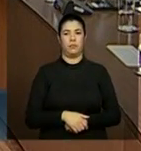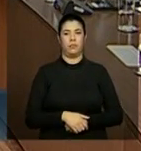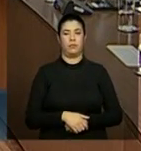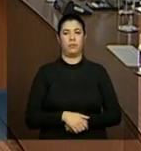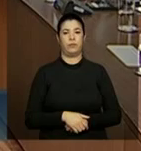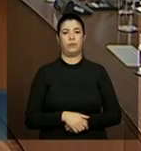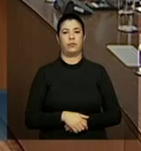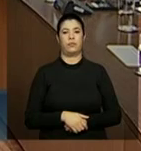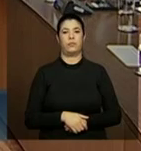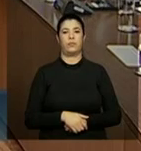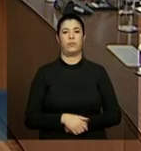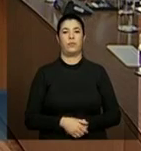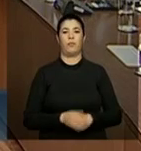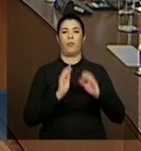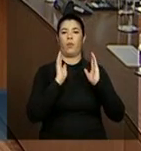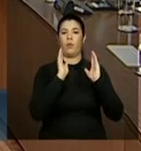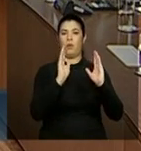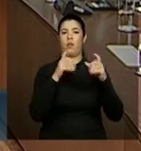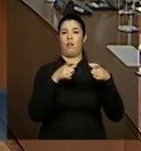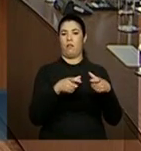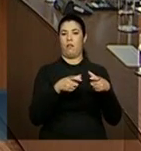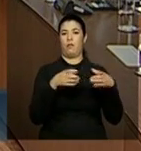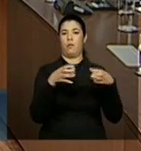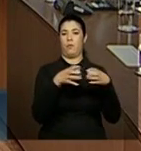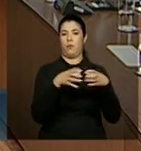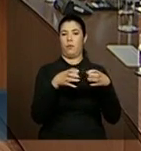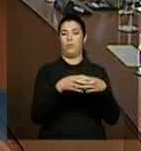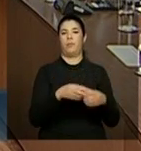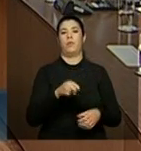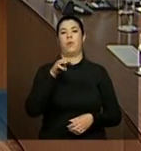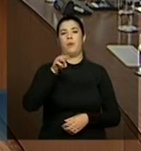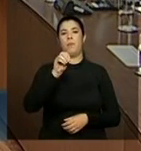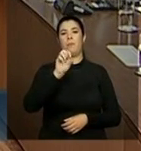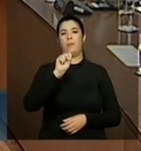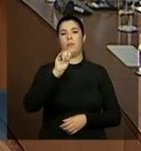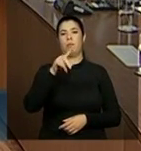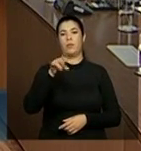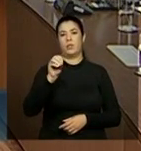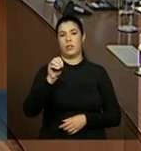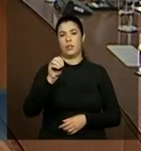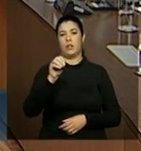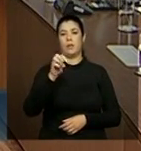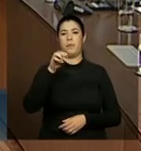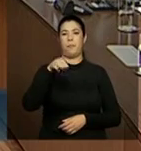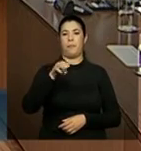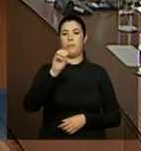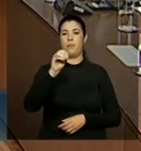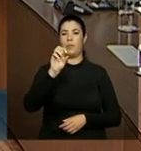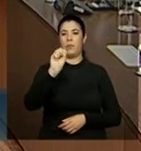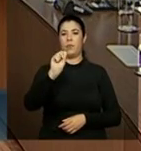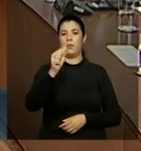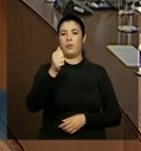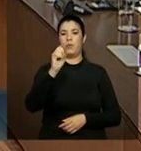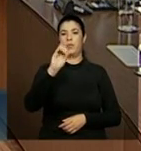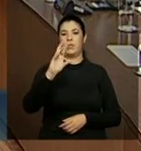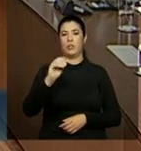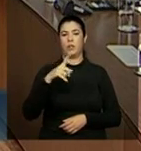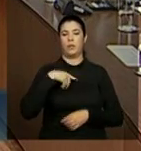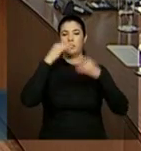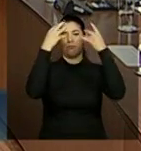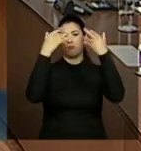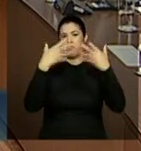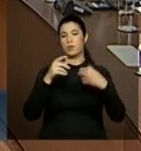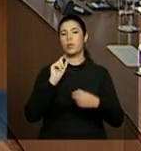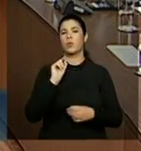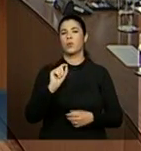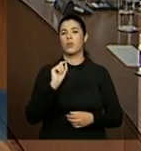classe mosaico de ocupação teve a maior redução, de 17,1%. Isso tem uma explicação. A explicação está em tecnologia.